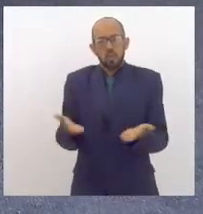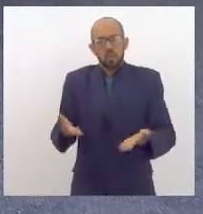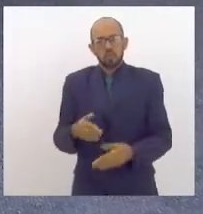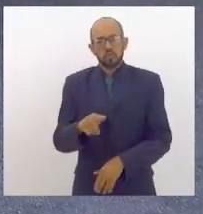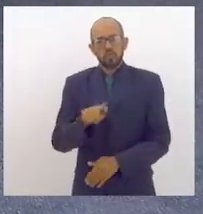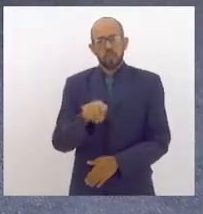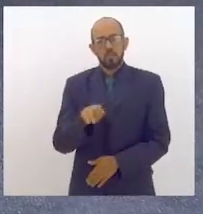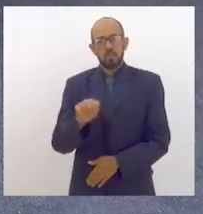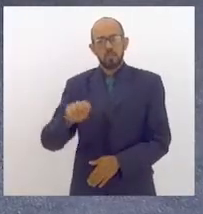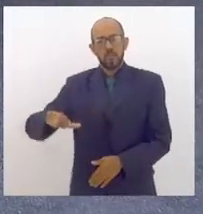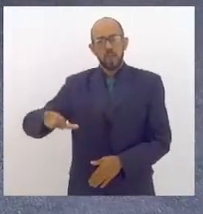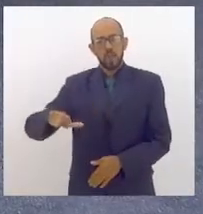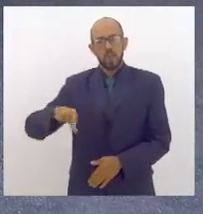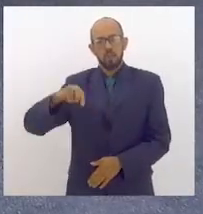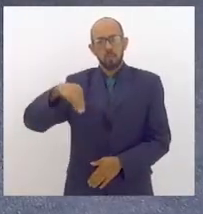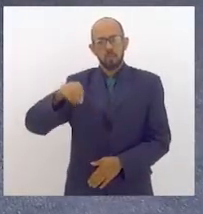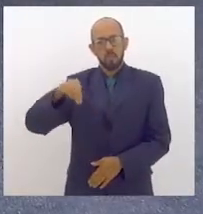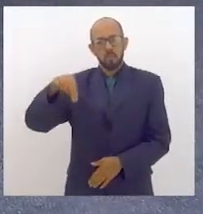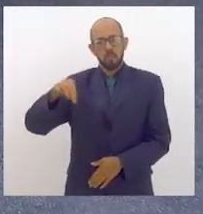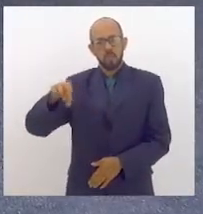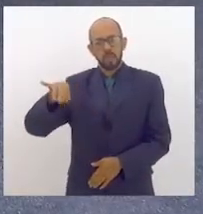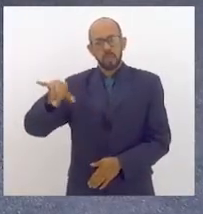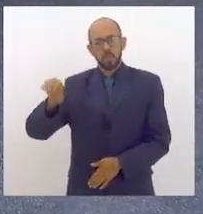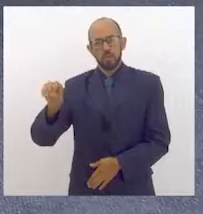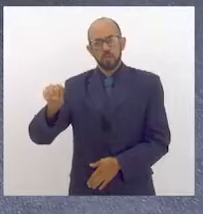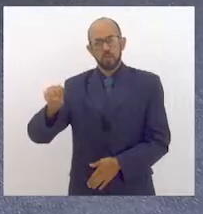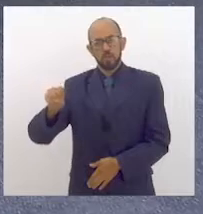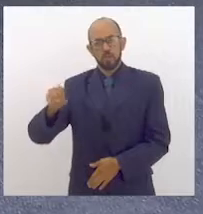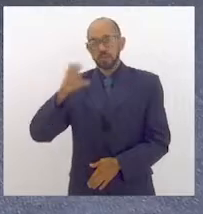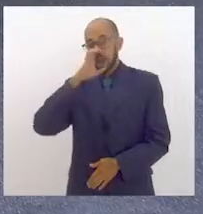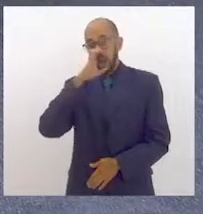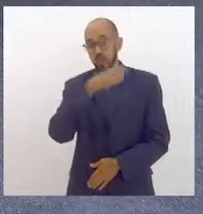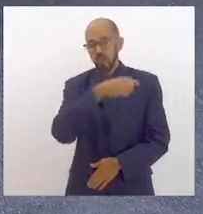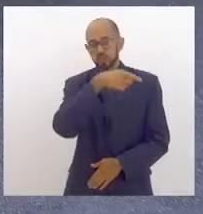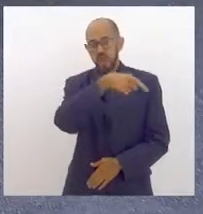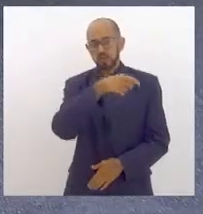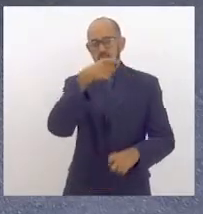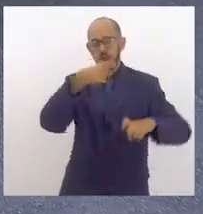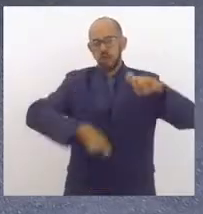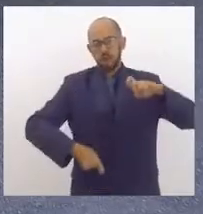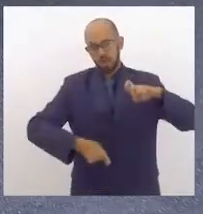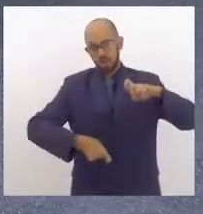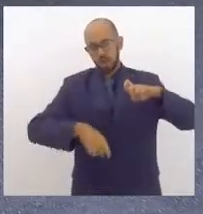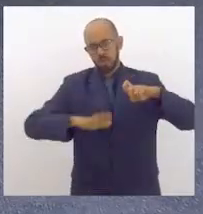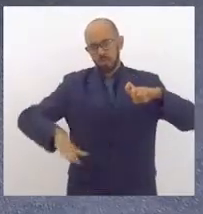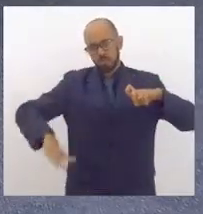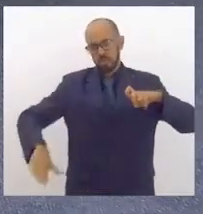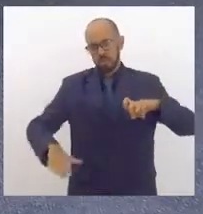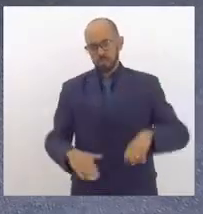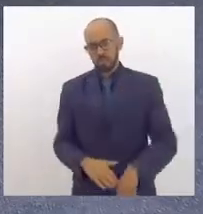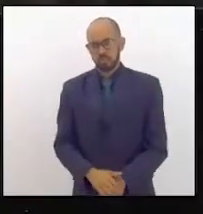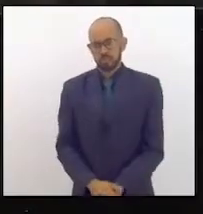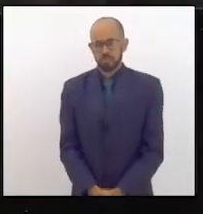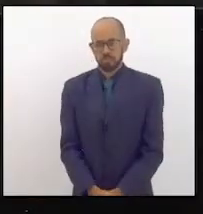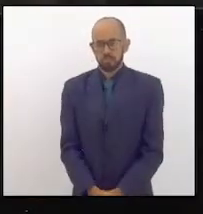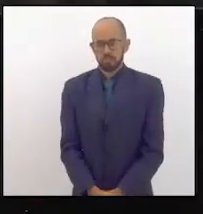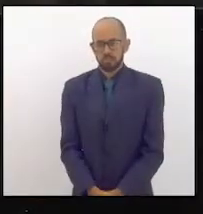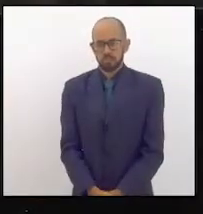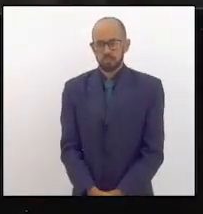Gabriel Monteiro que está sendo acusado de estupro de menores é disso que se trata se o presidente